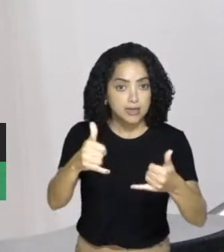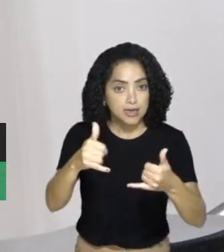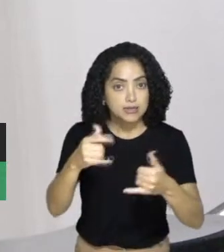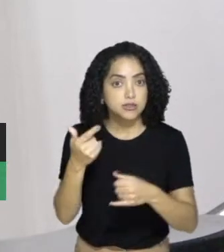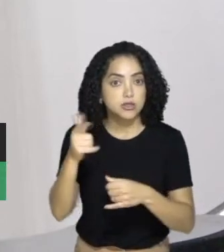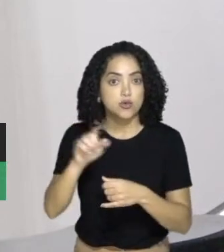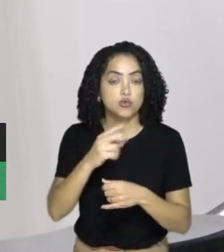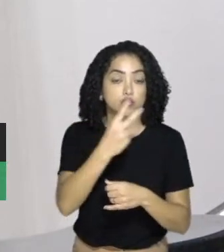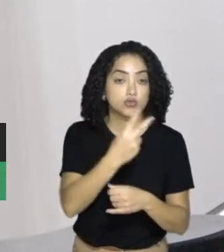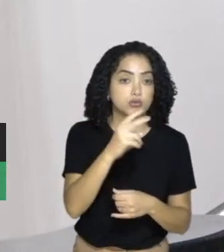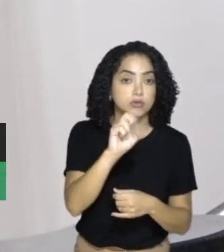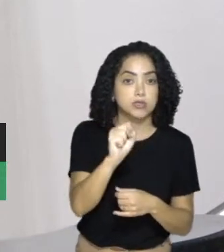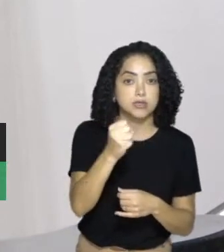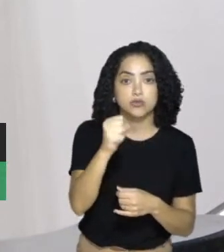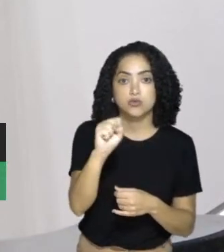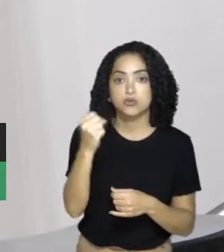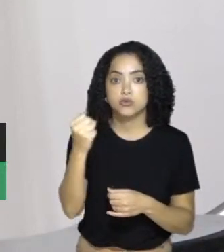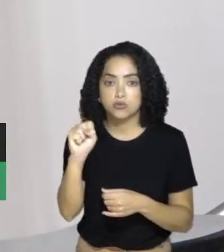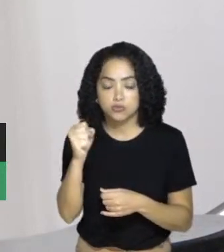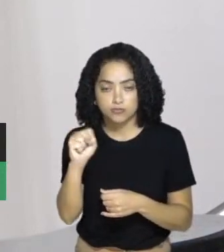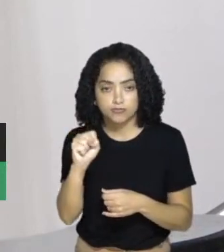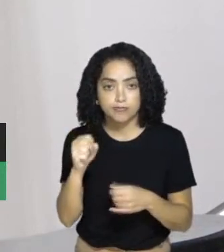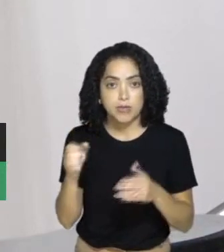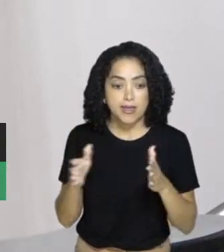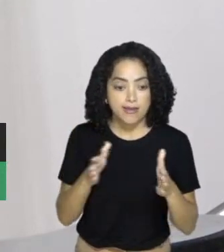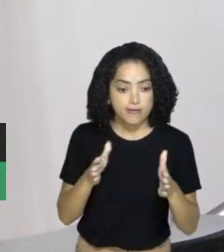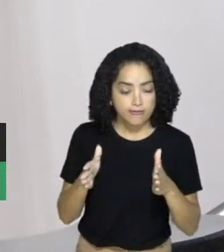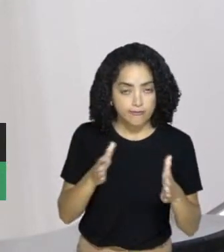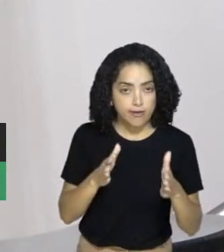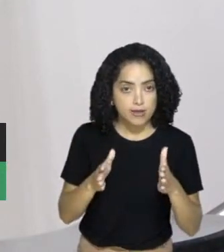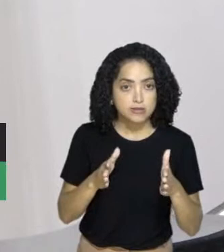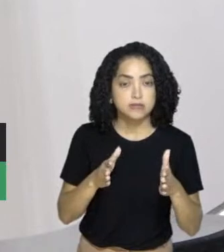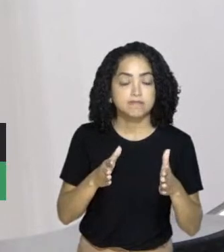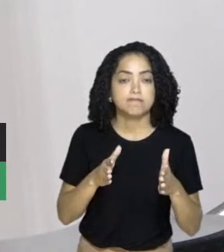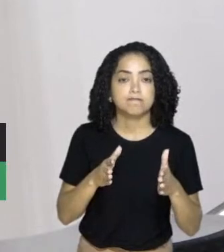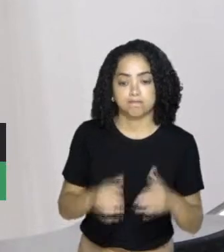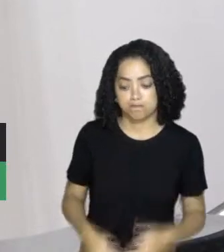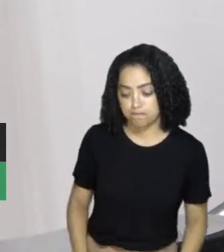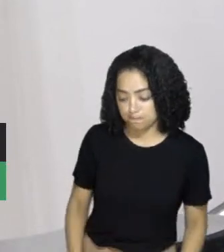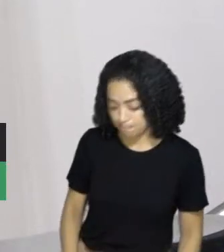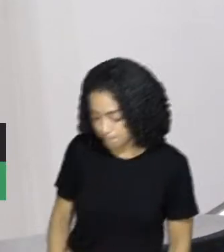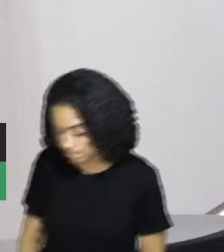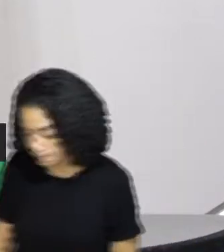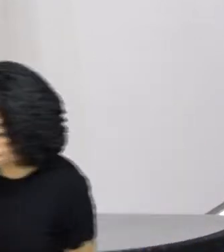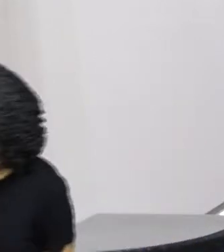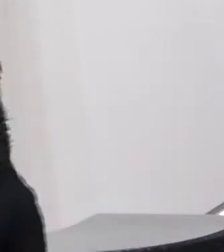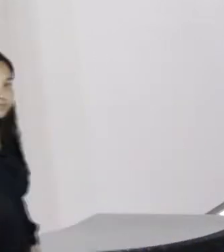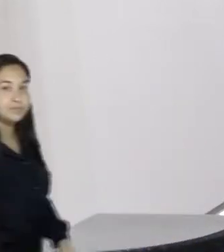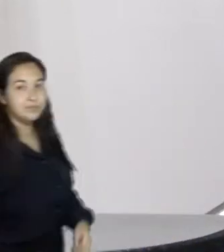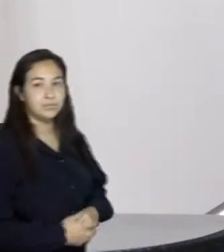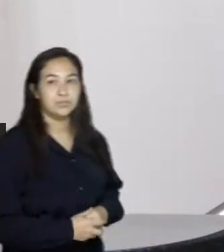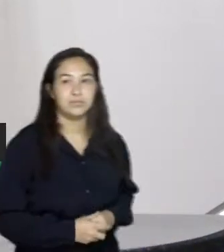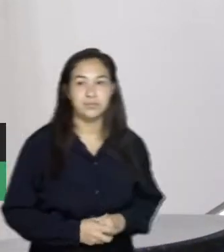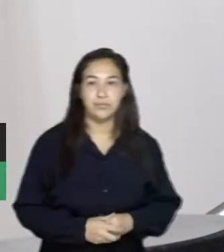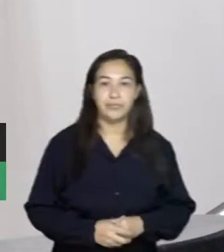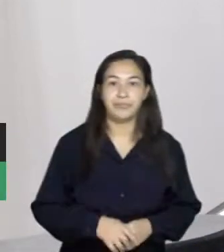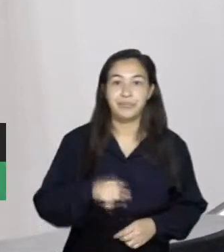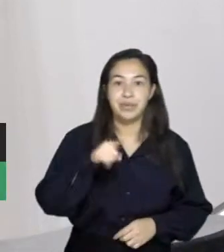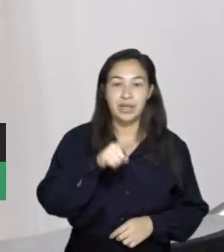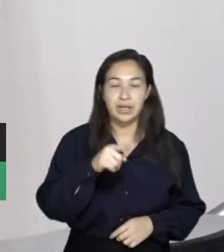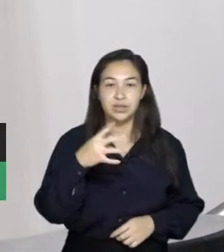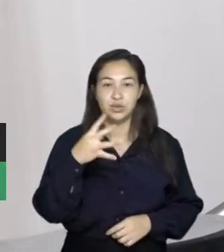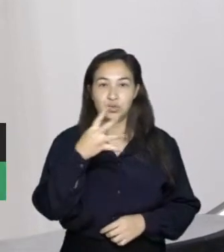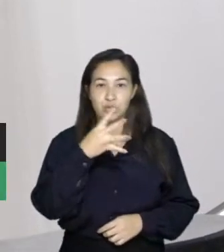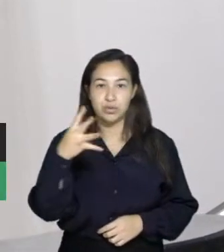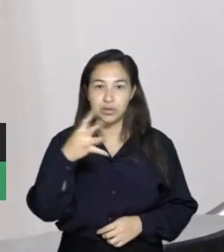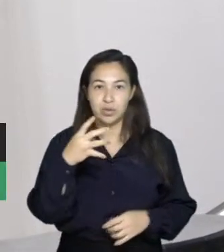288 em fase de instalação. Destes, 44 empreendimentos implicam em